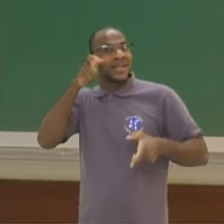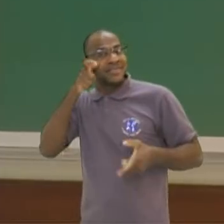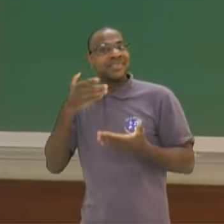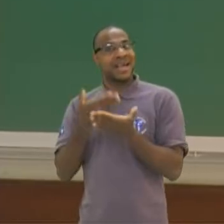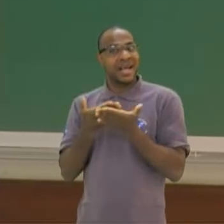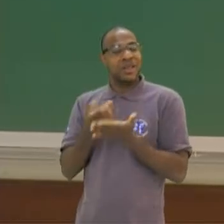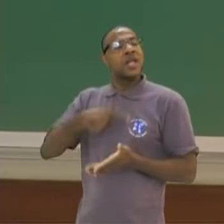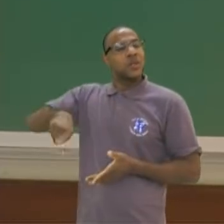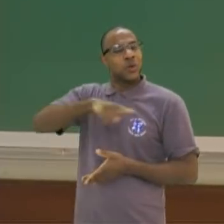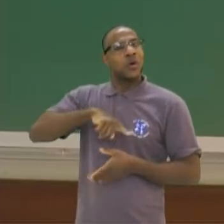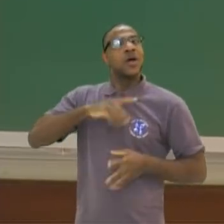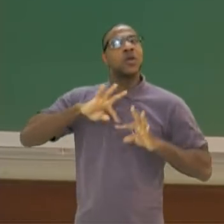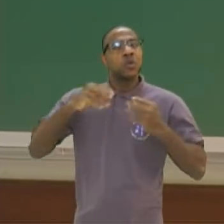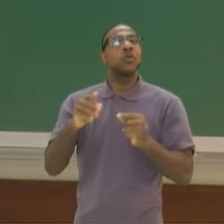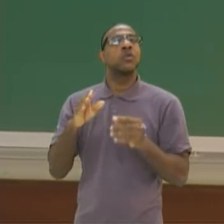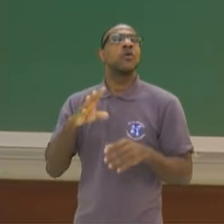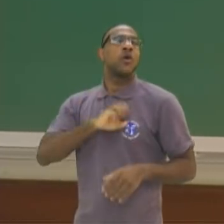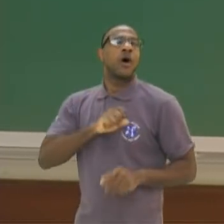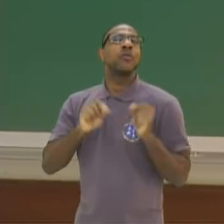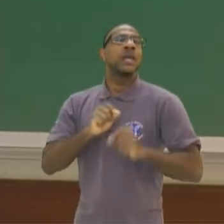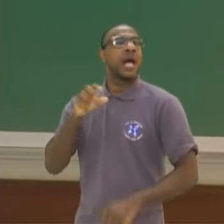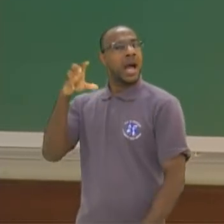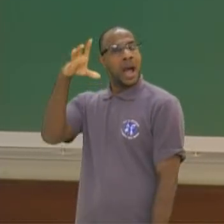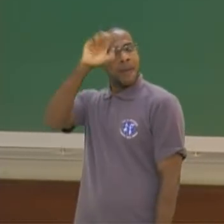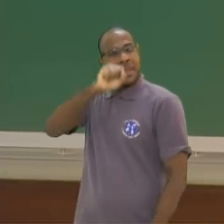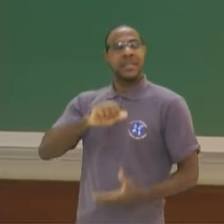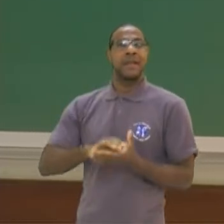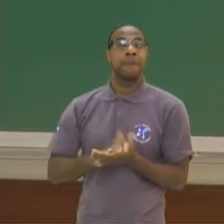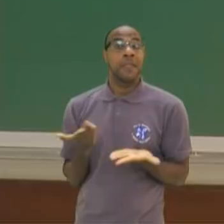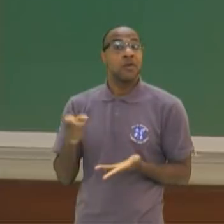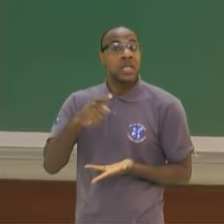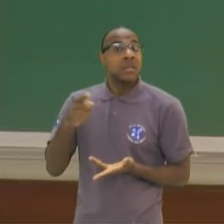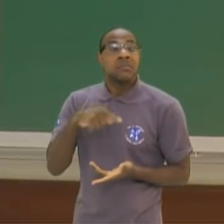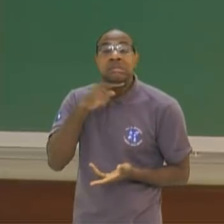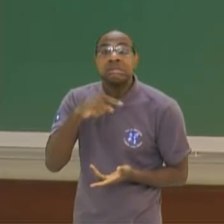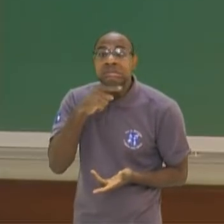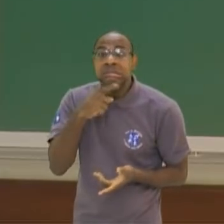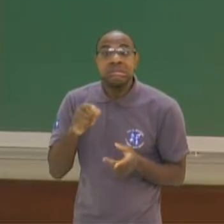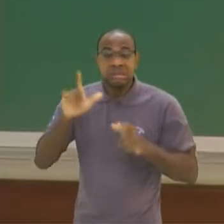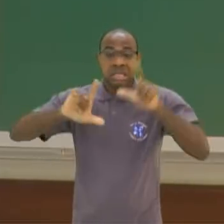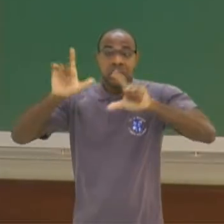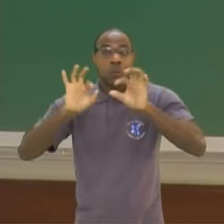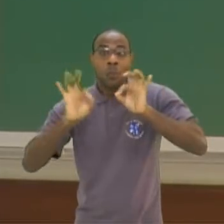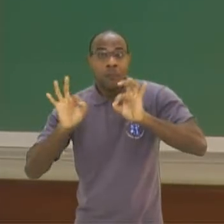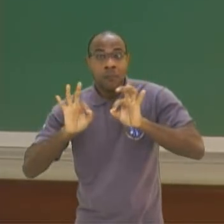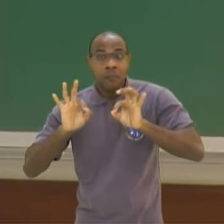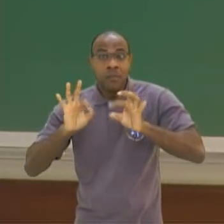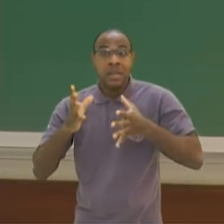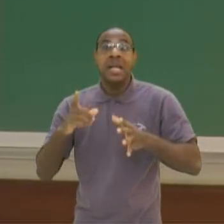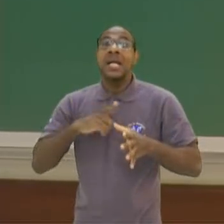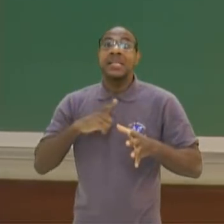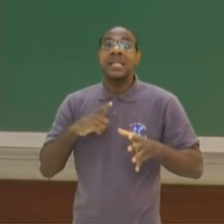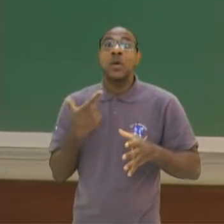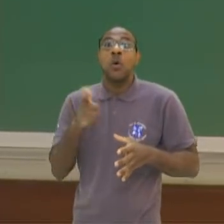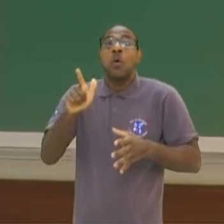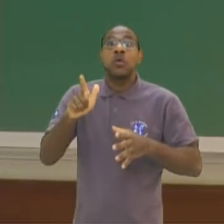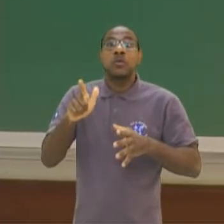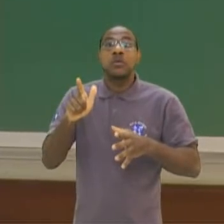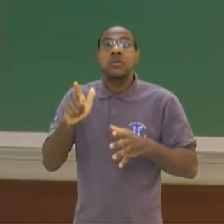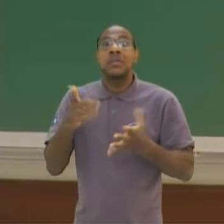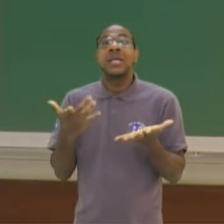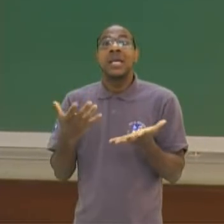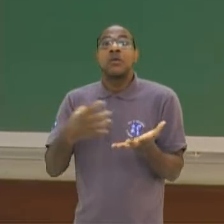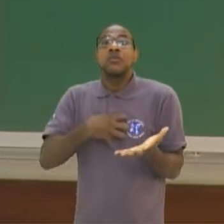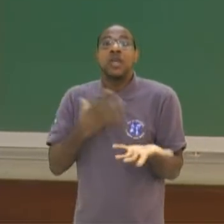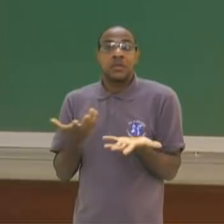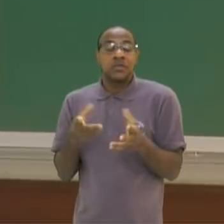de aprender. Se você não está conseguindo assistir a aula pela televisão, tem outros meios para assistir. Tem o